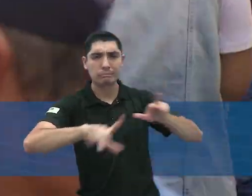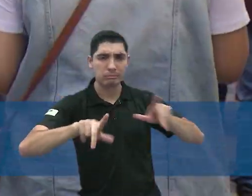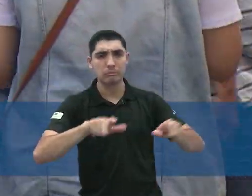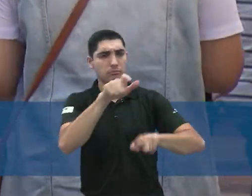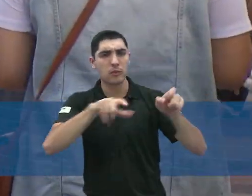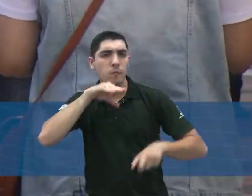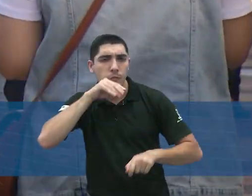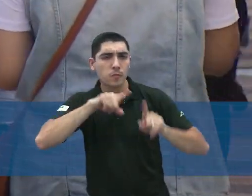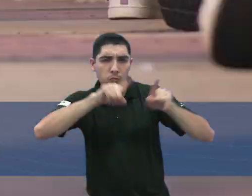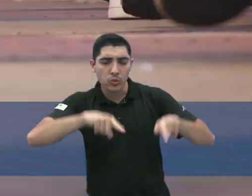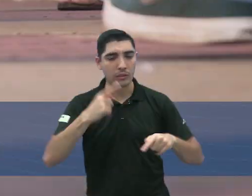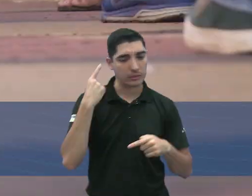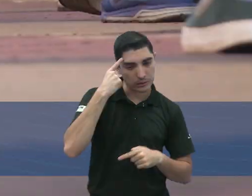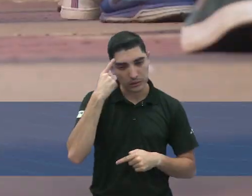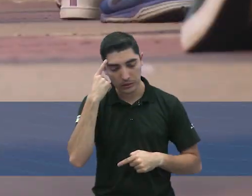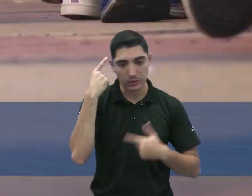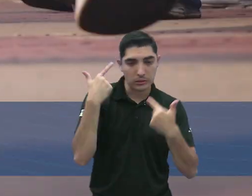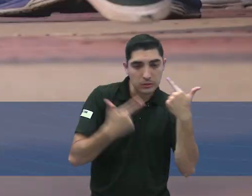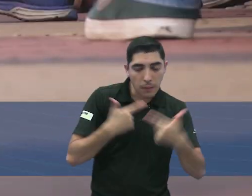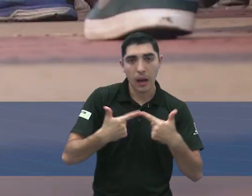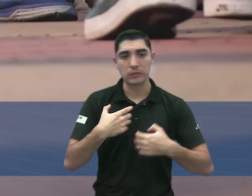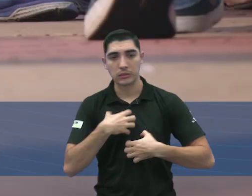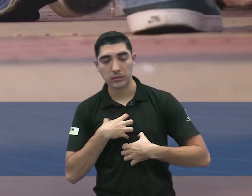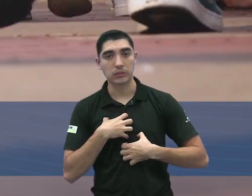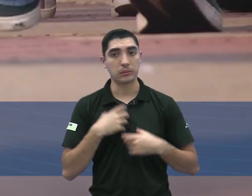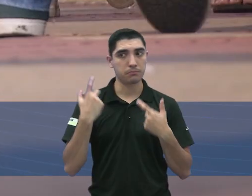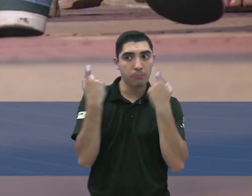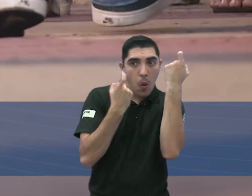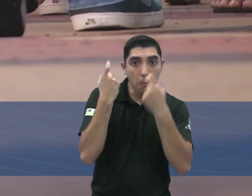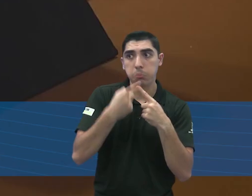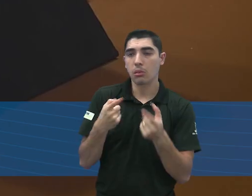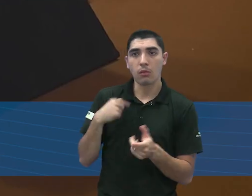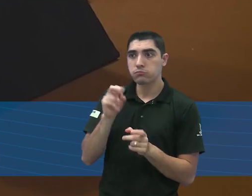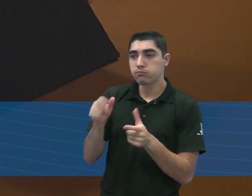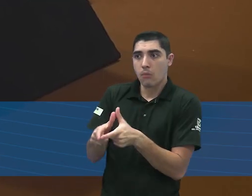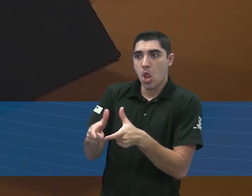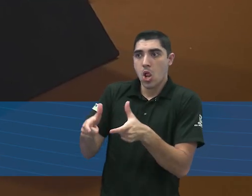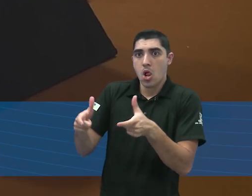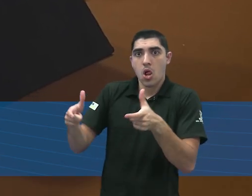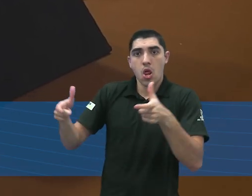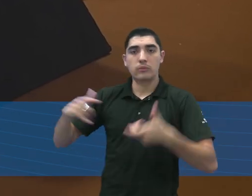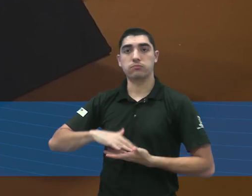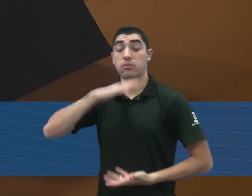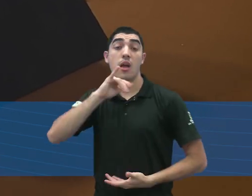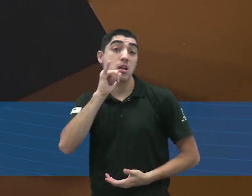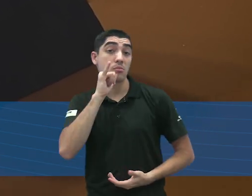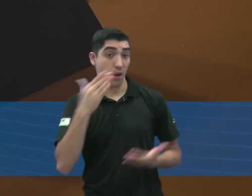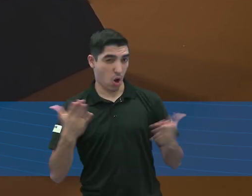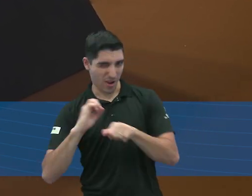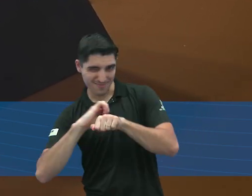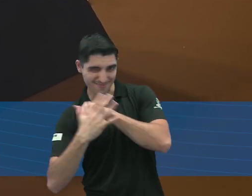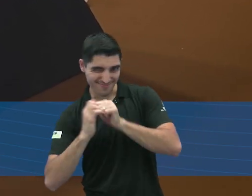a se preocupar ainda mais com a rotina de trabalho após o aumento dos casos de burnout. A pandemia deixou como legado o